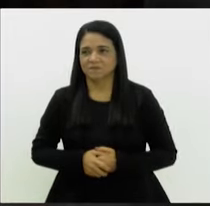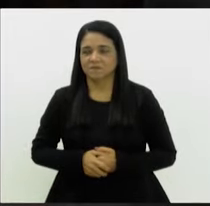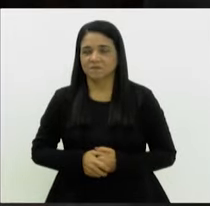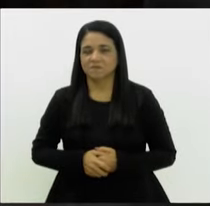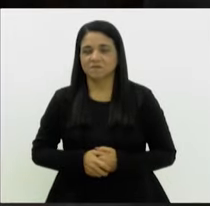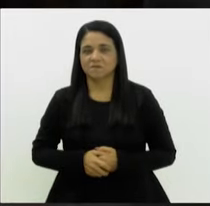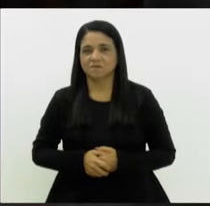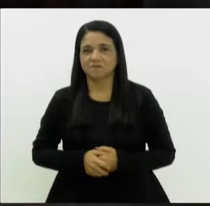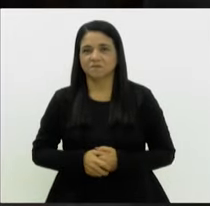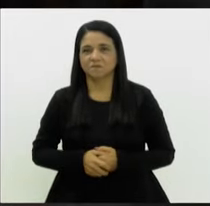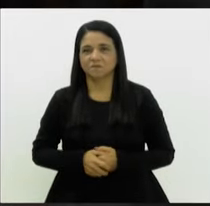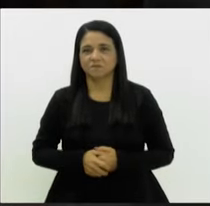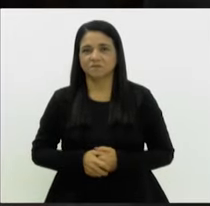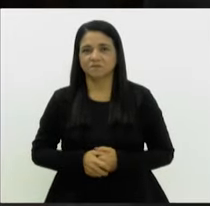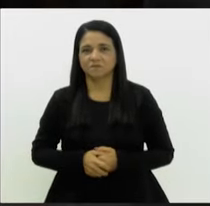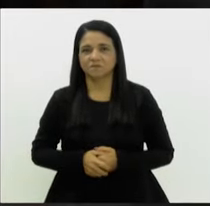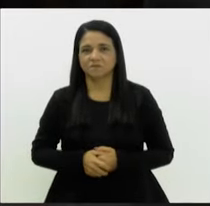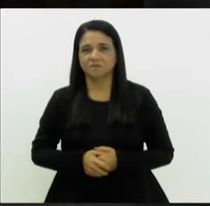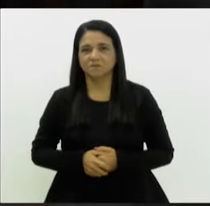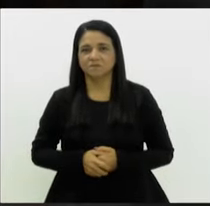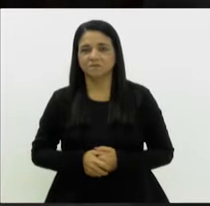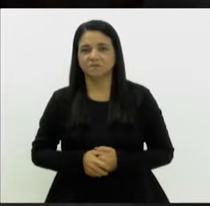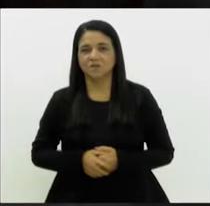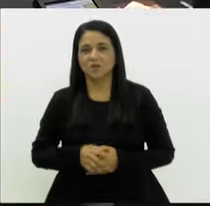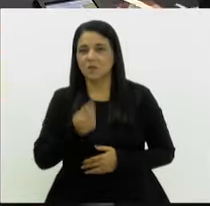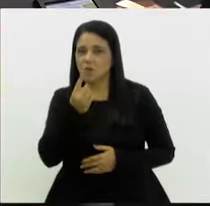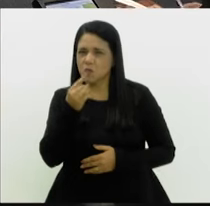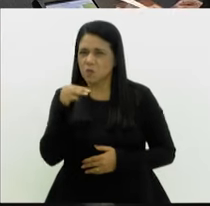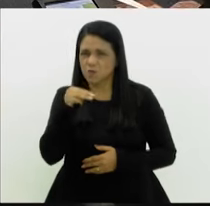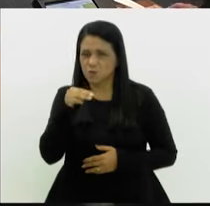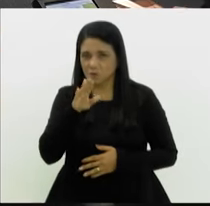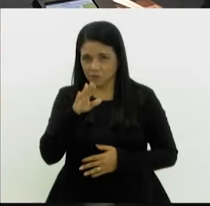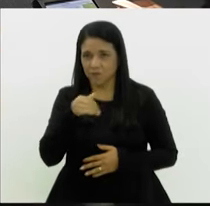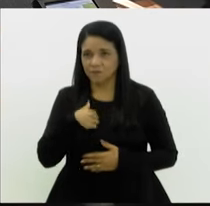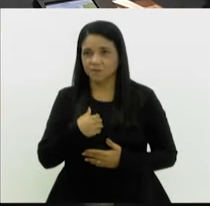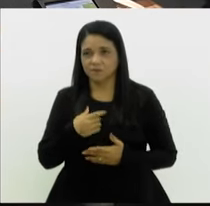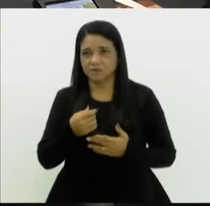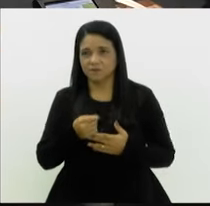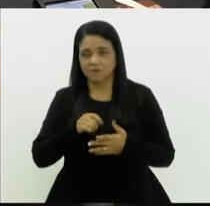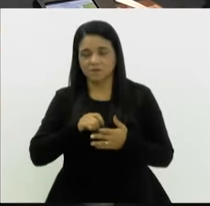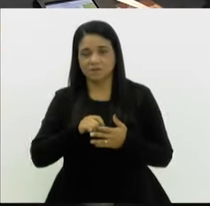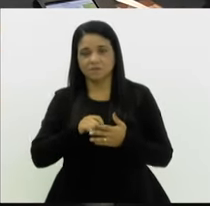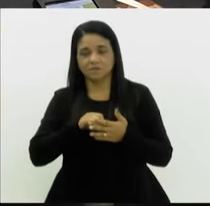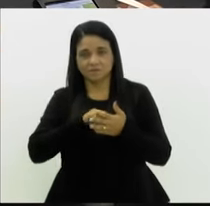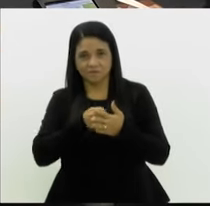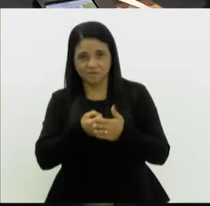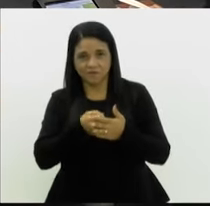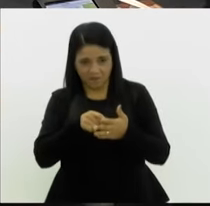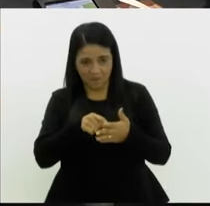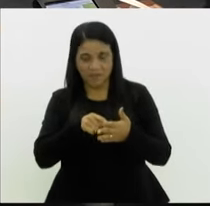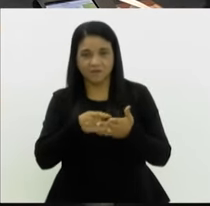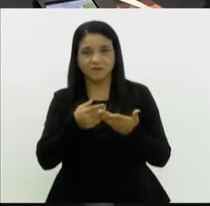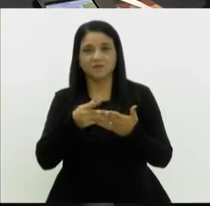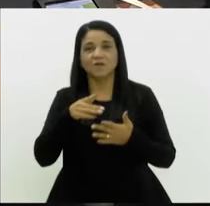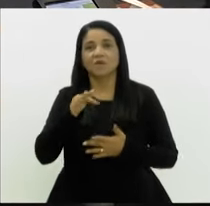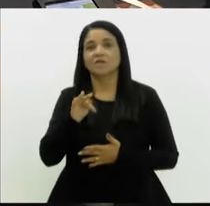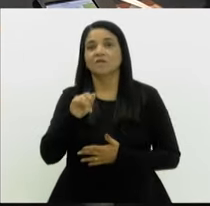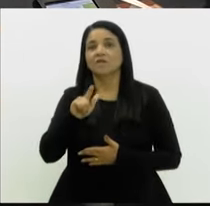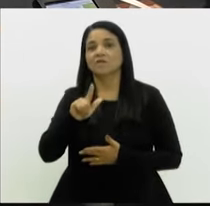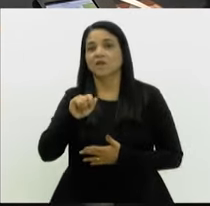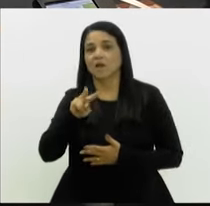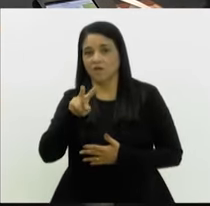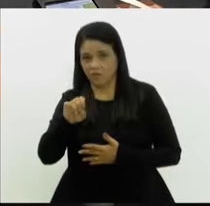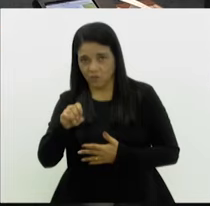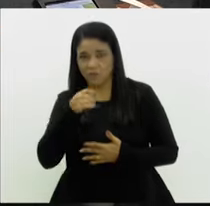Vou abrir aqui, Flávio, um minuto. Está aberto, Flávio. Questão de ordem, senhor Por presidente. favor. A gente vai ter em